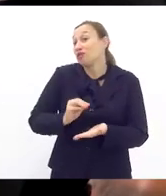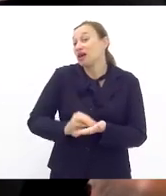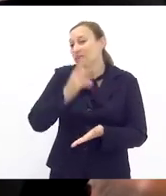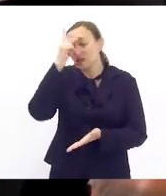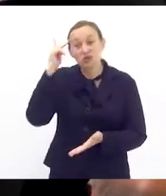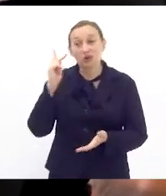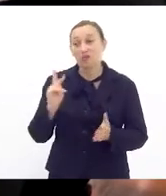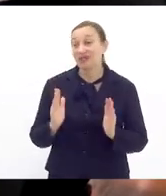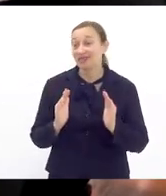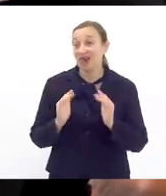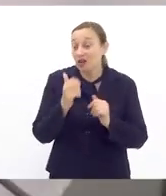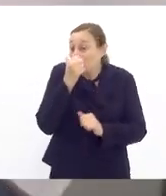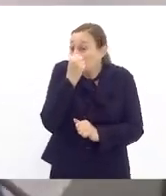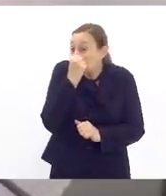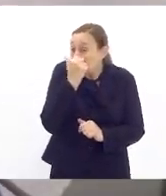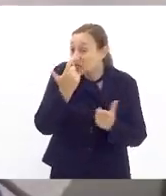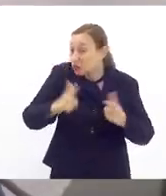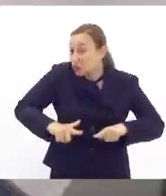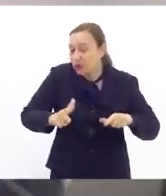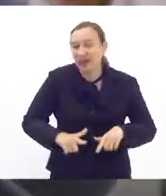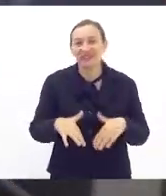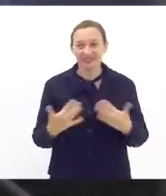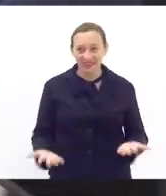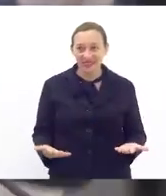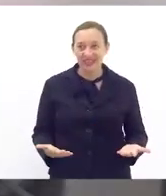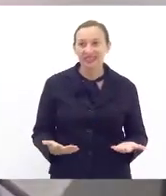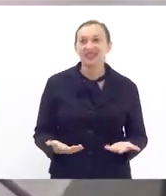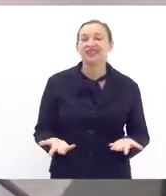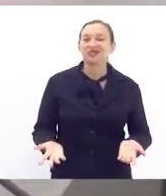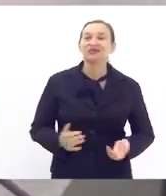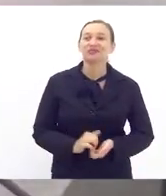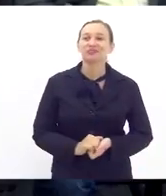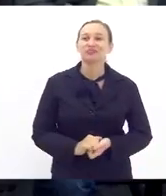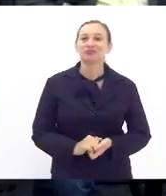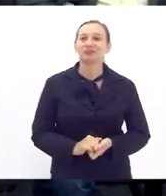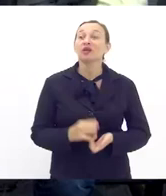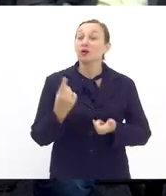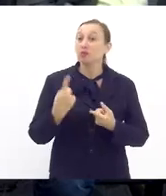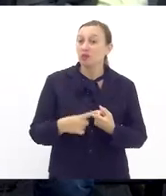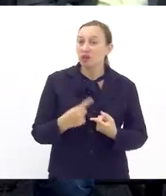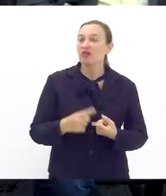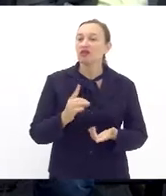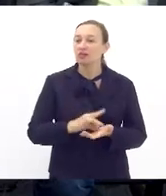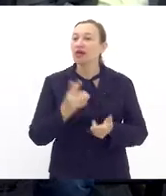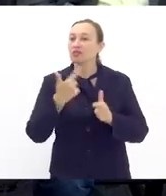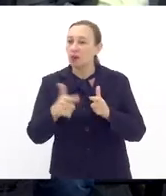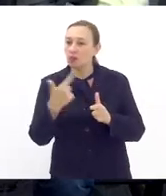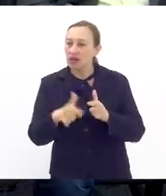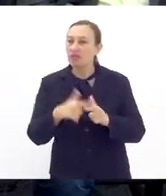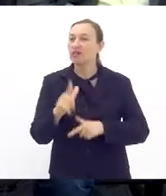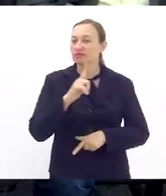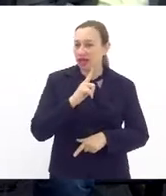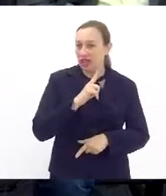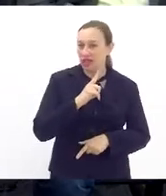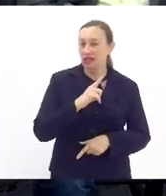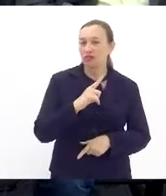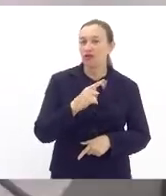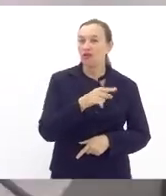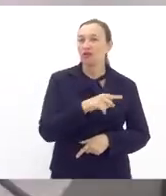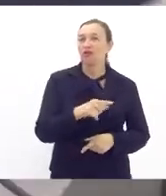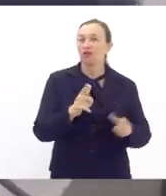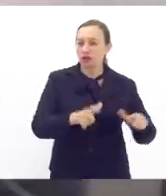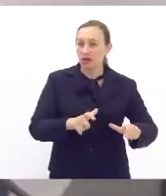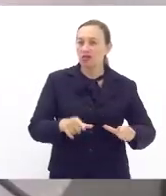tá cheia então o Brasil está aqui é porque realmente tem problema do lado daí de vocês e